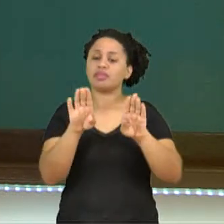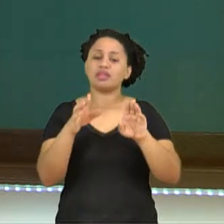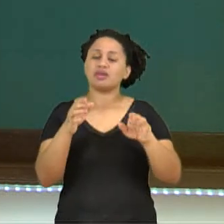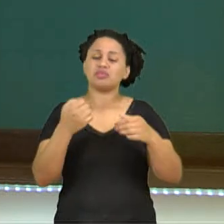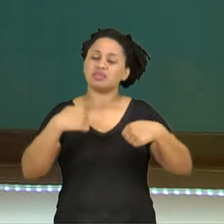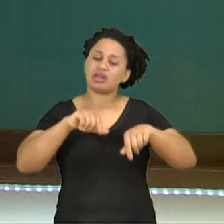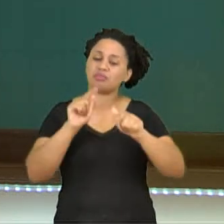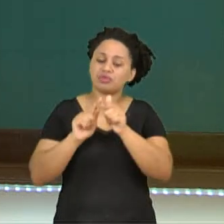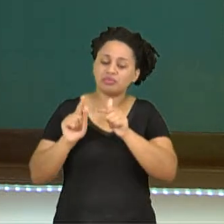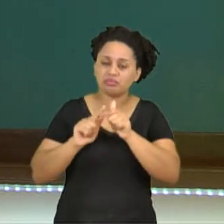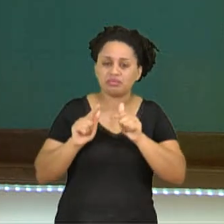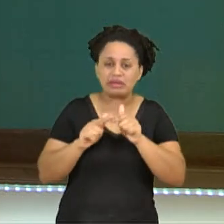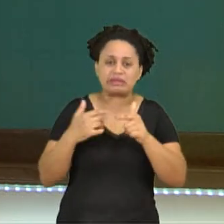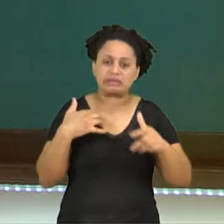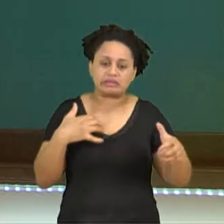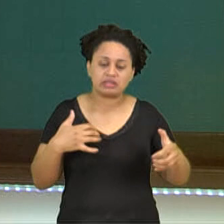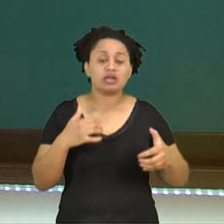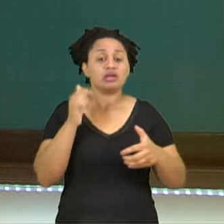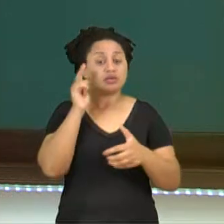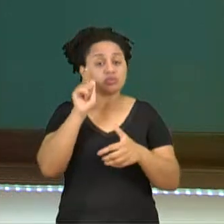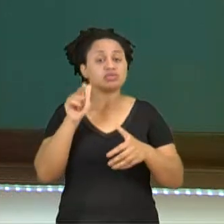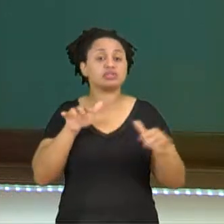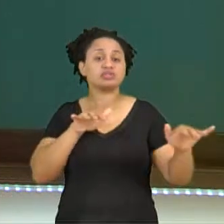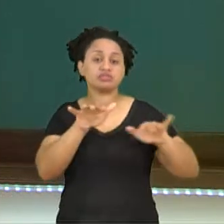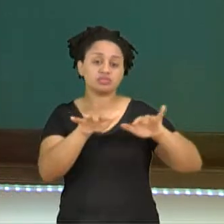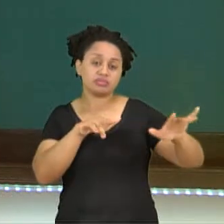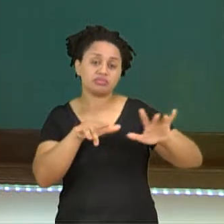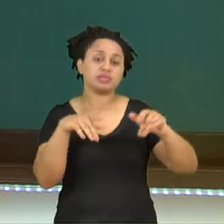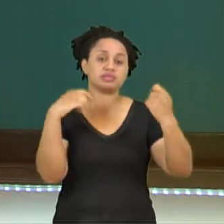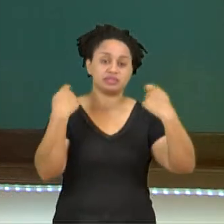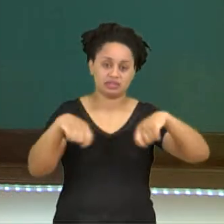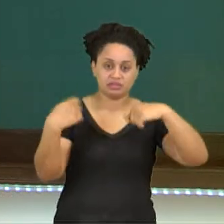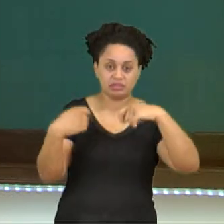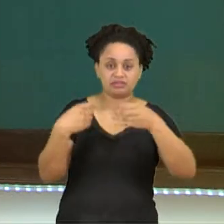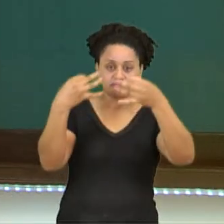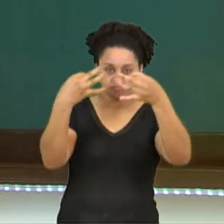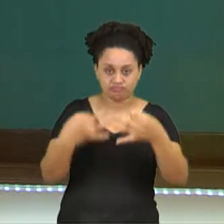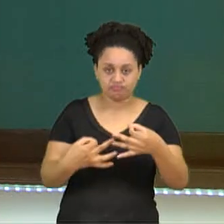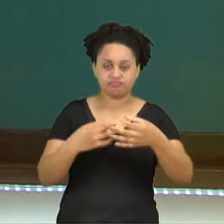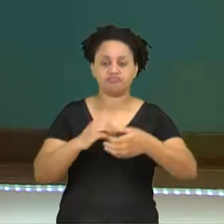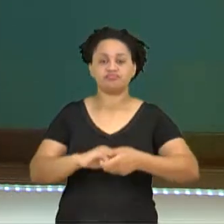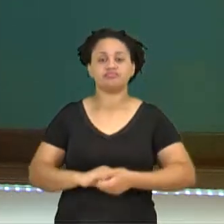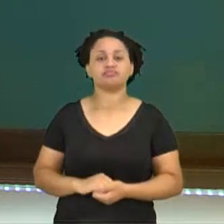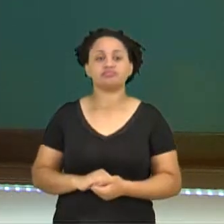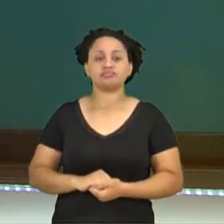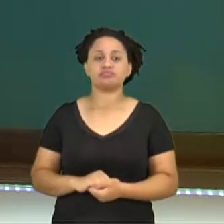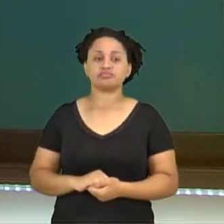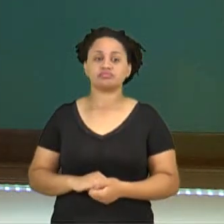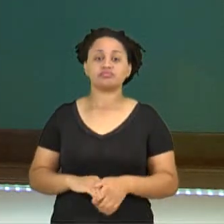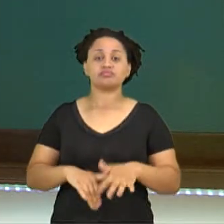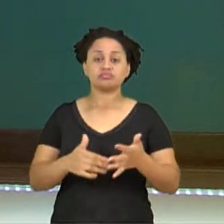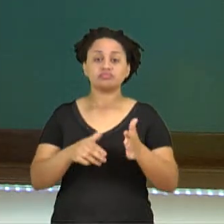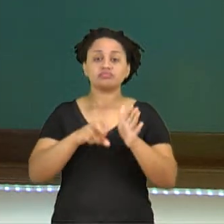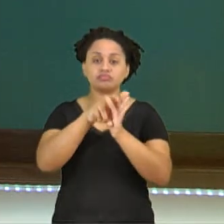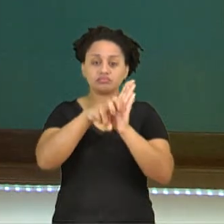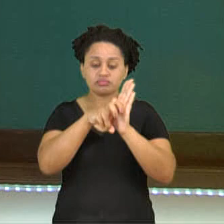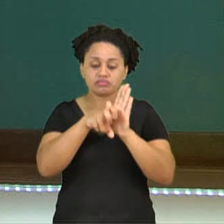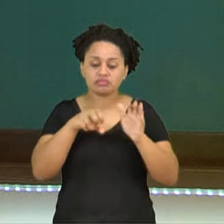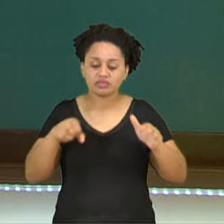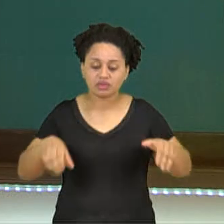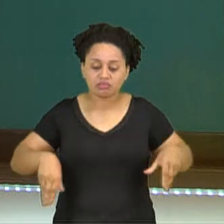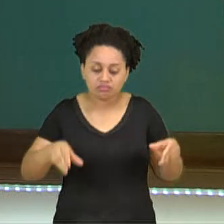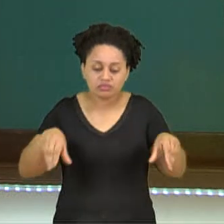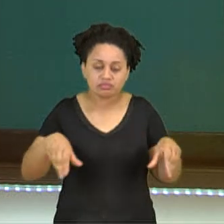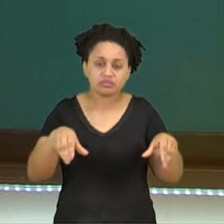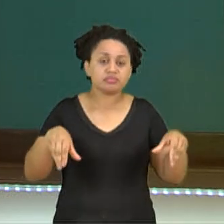se machuque e consiga realizar os movimentos corretamente, ok? Então, as cadeiras de rodas são